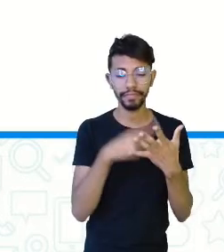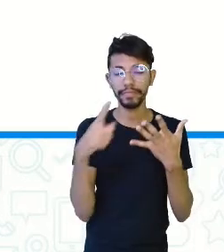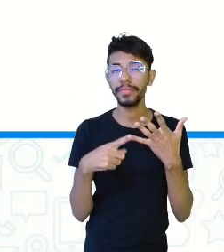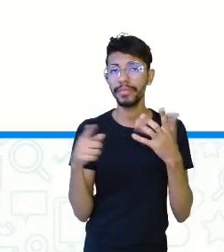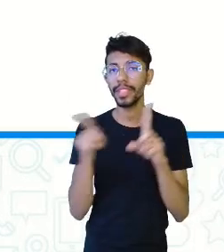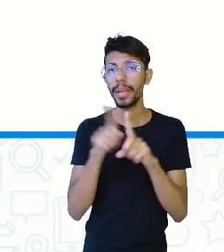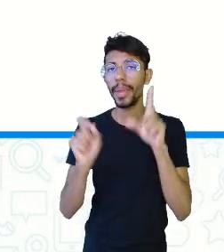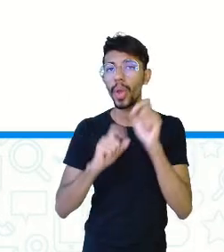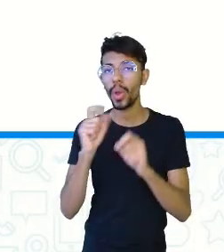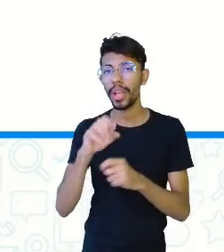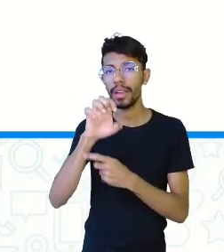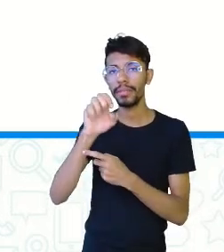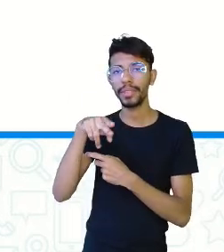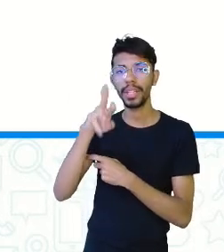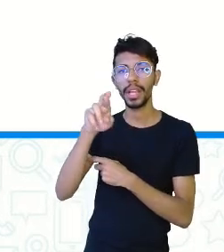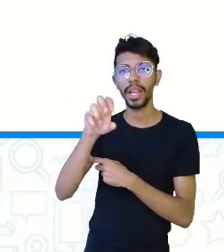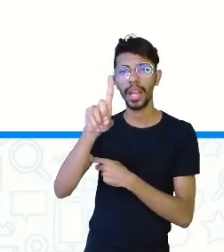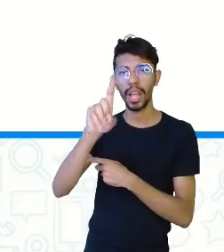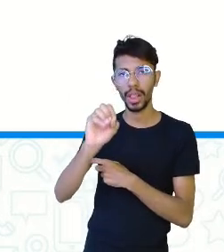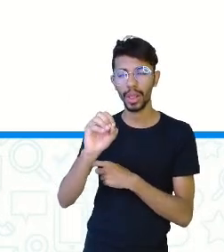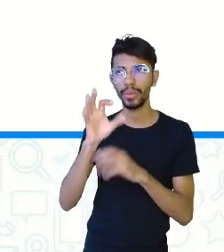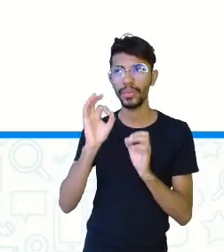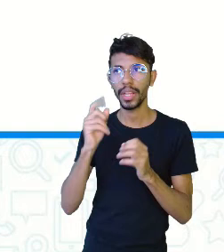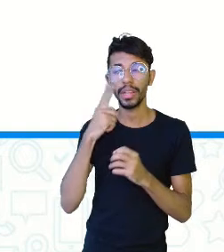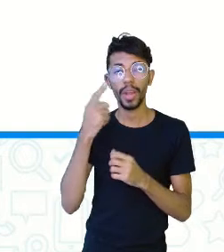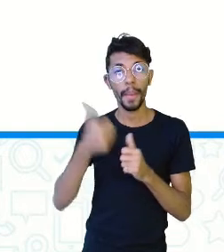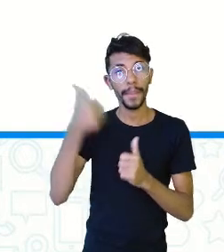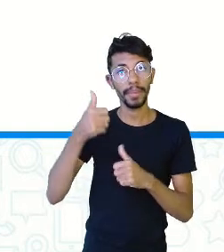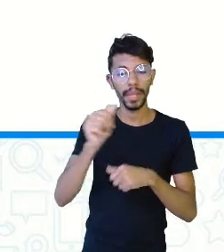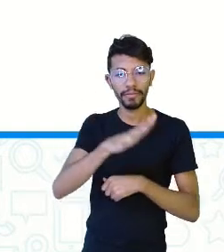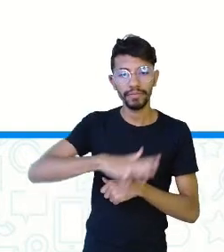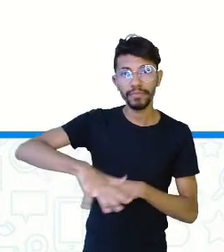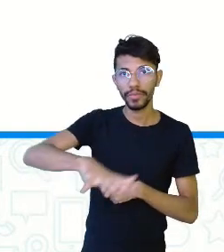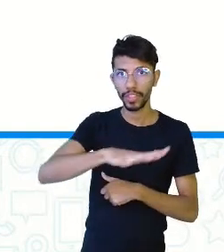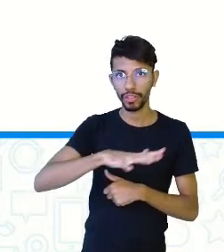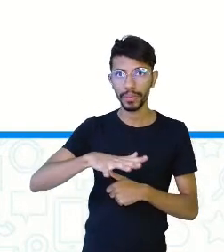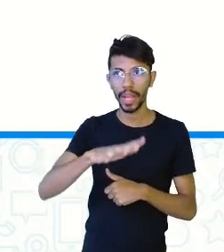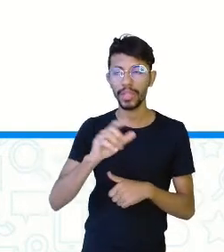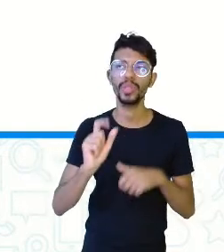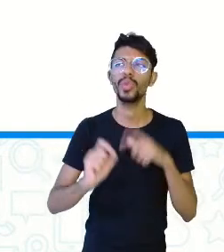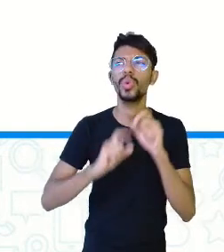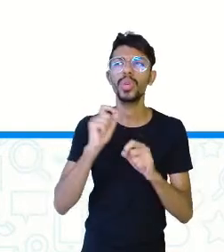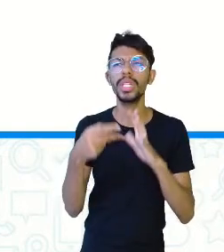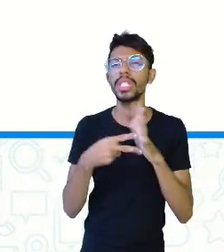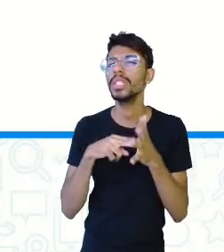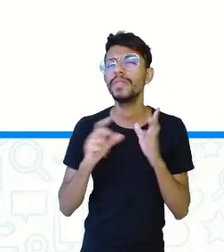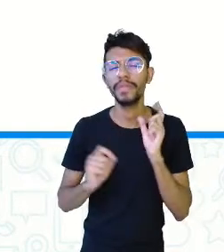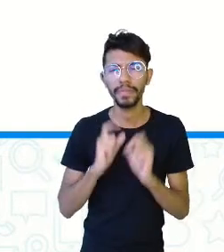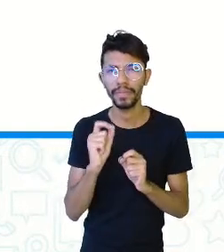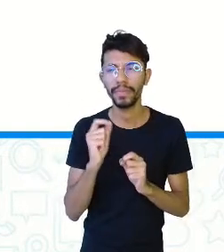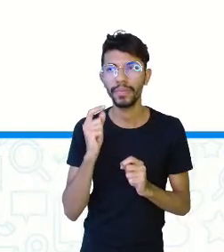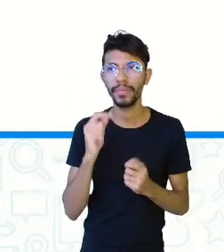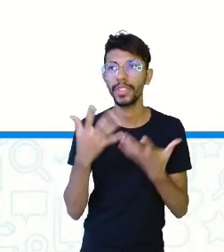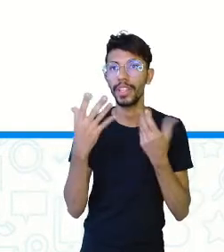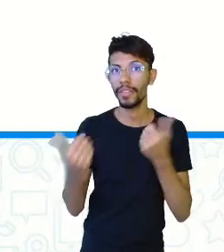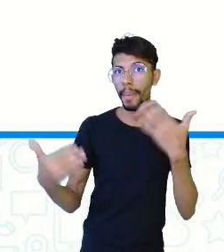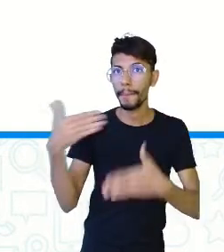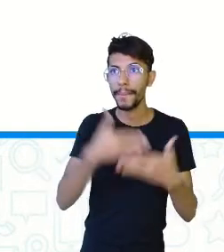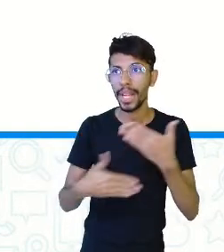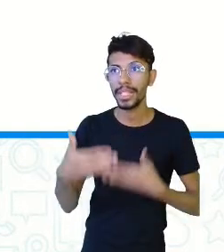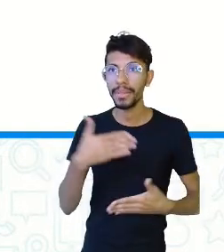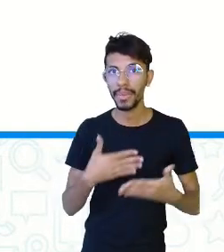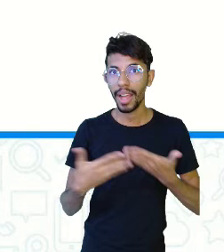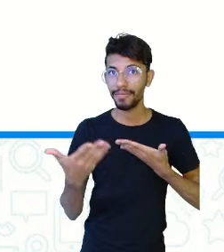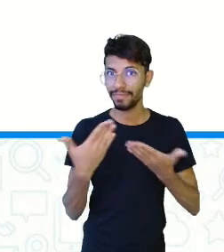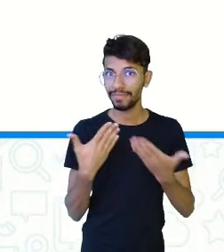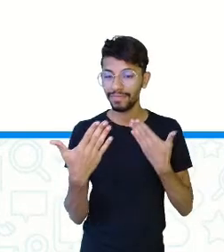se trata o espaço delimitado. Você pode ler comigo aí agora. Vamos participar um pouquinho da aula, deixar essa aula um pouquinho